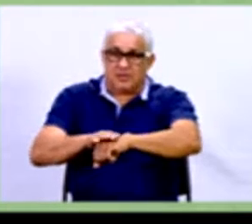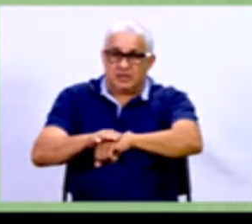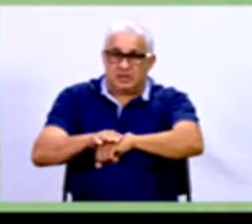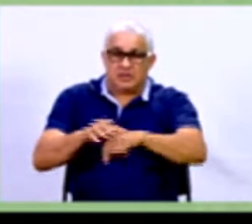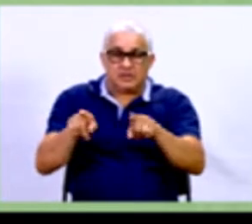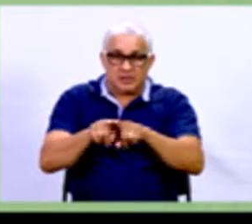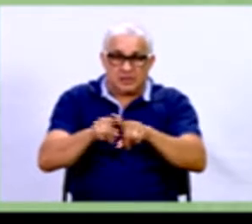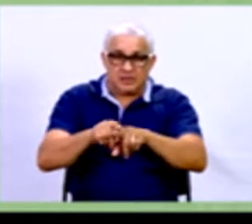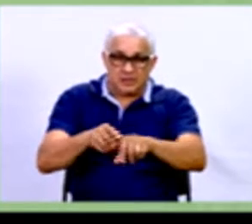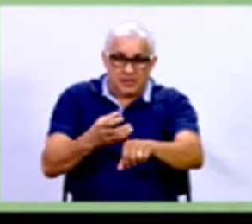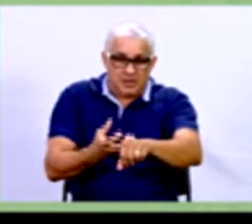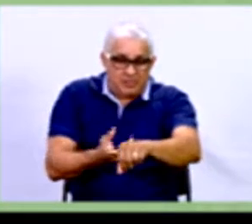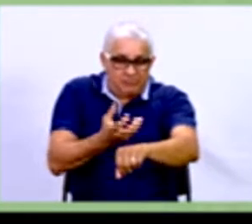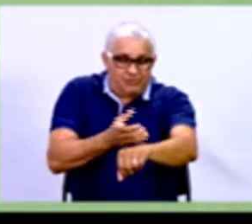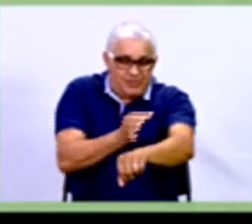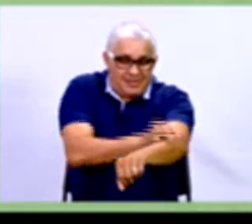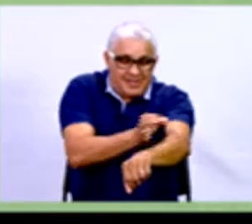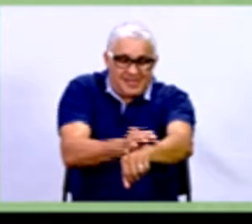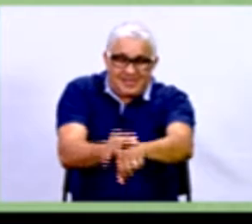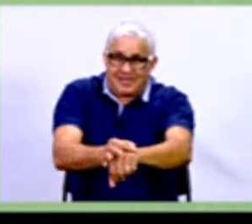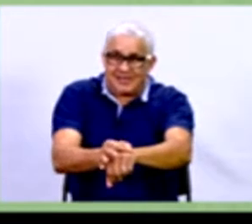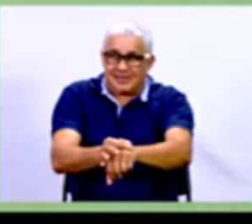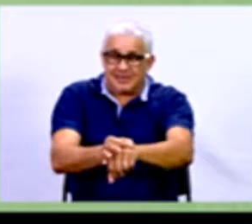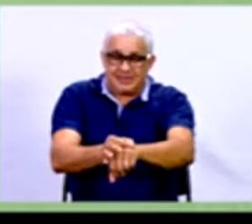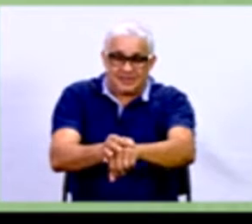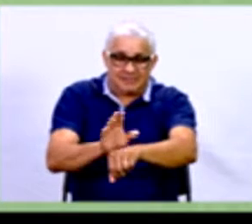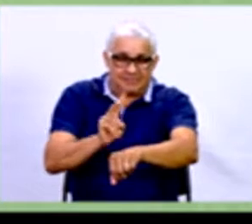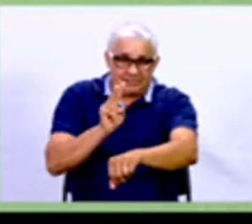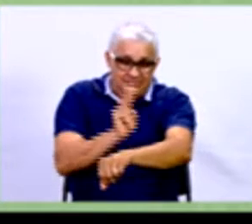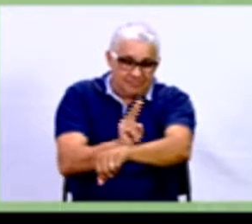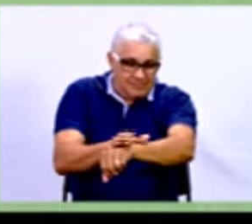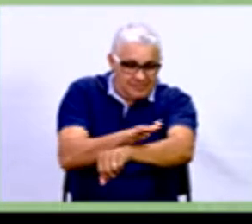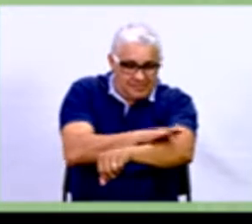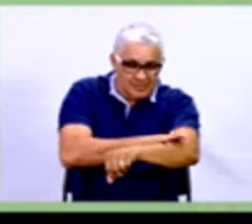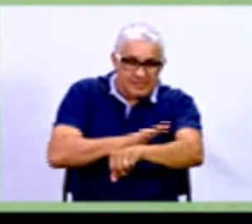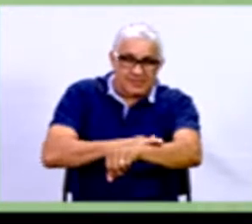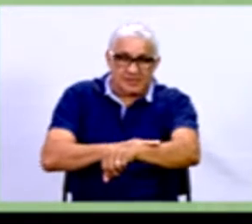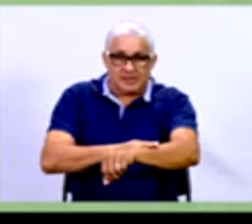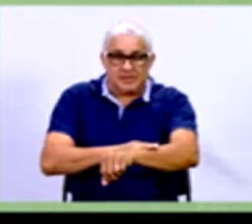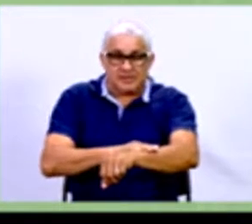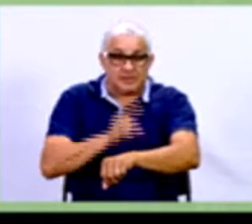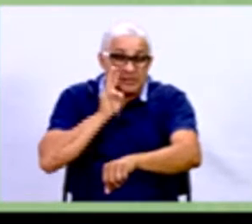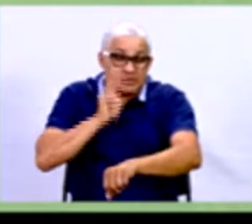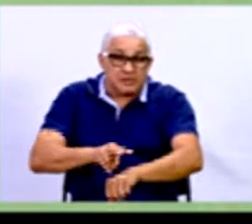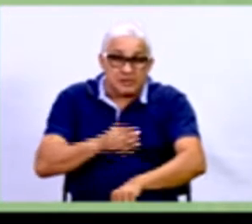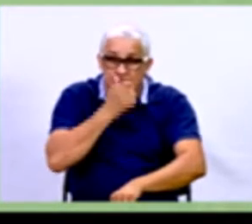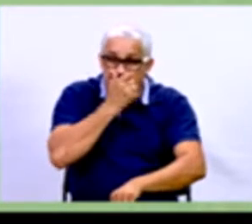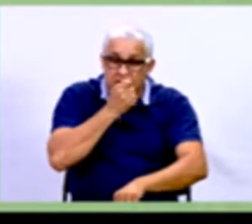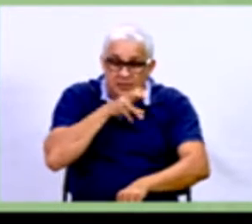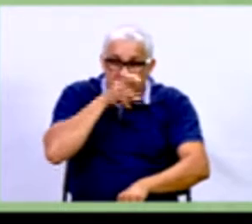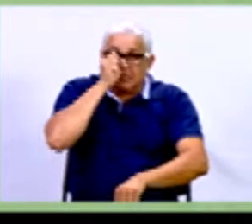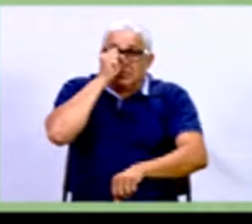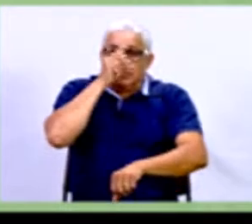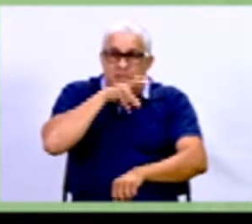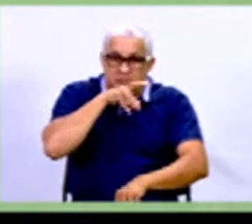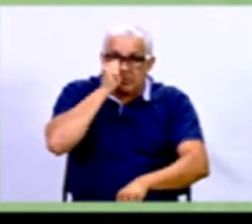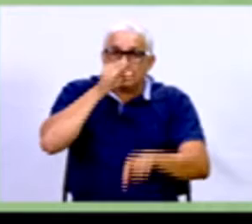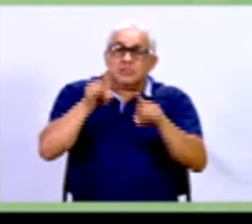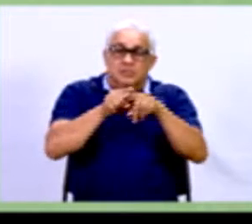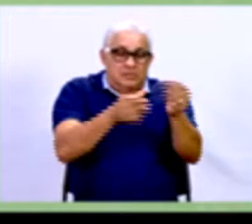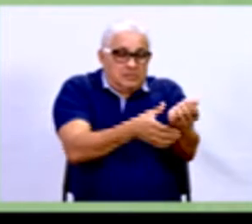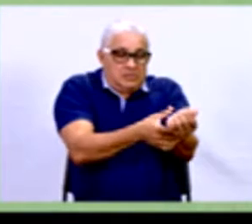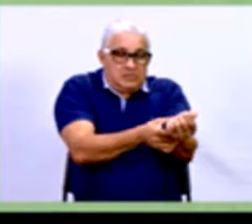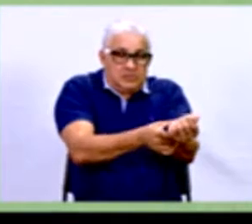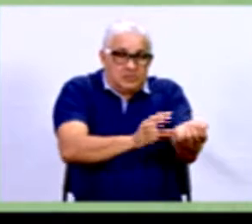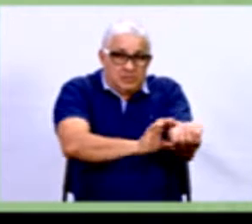áreas de queimadura, como indicado anteriormente. Verifique a respiração e pulso. Se não